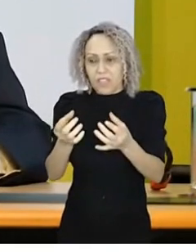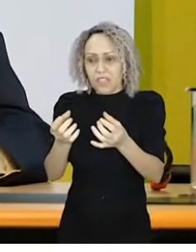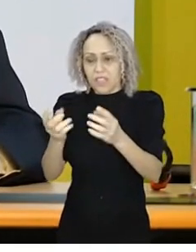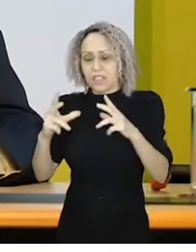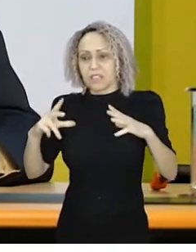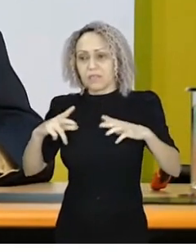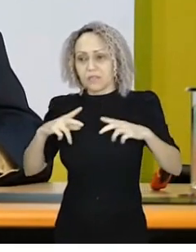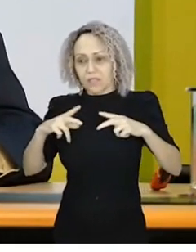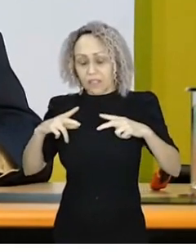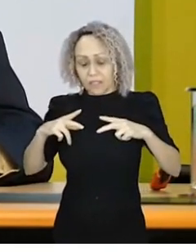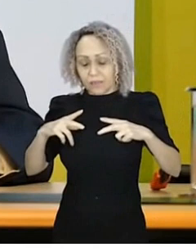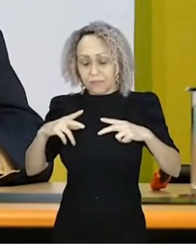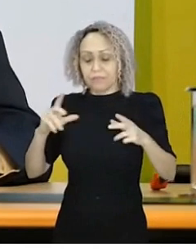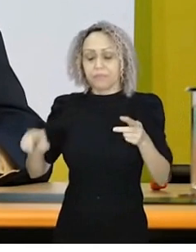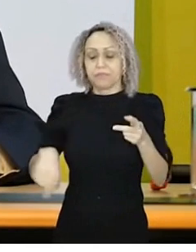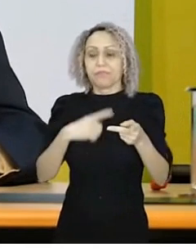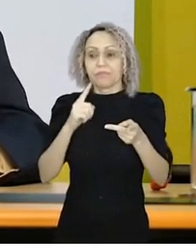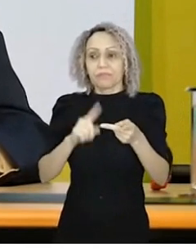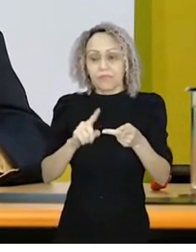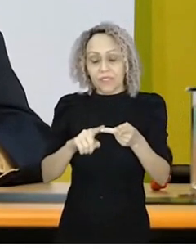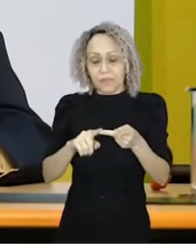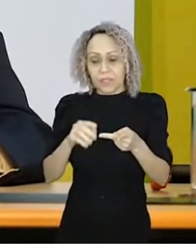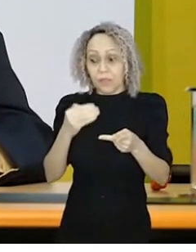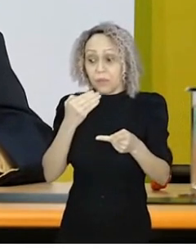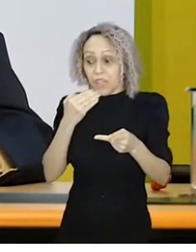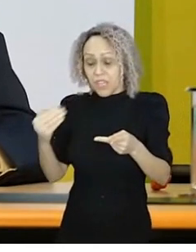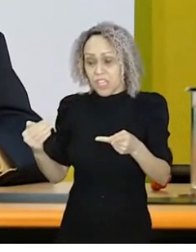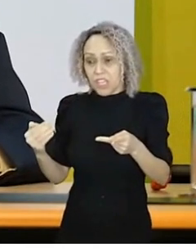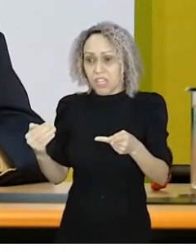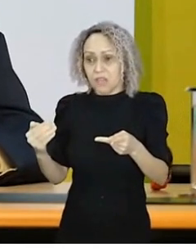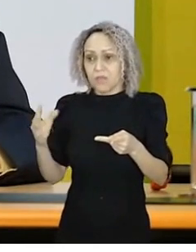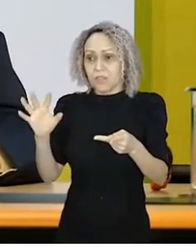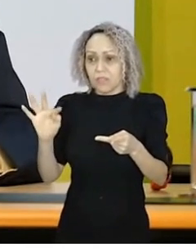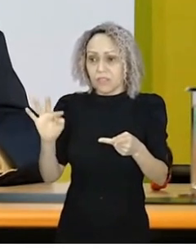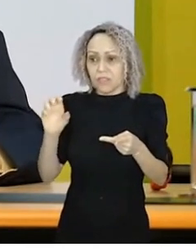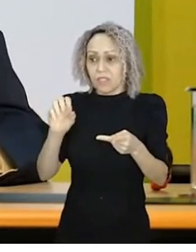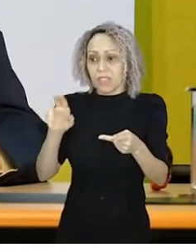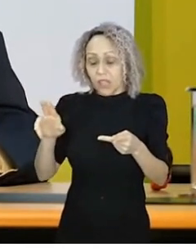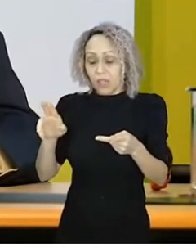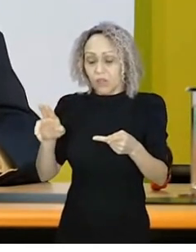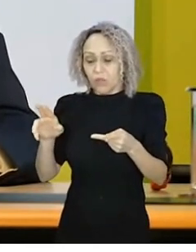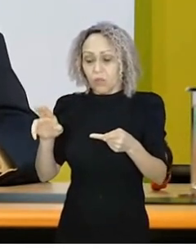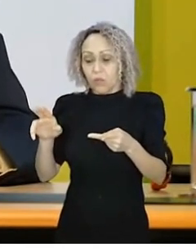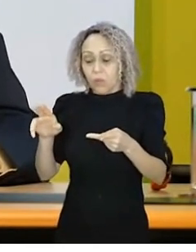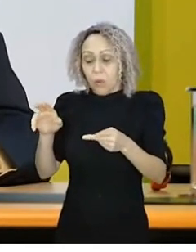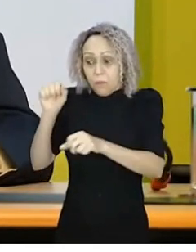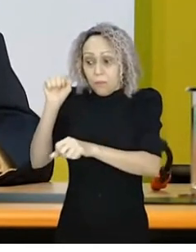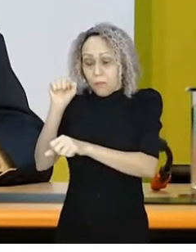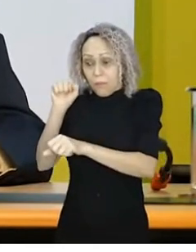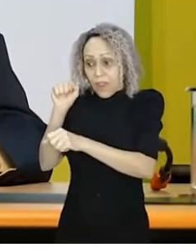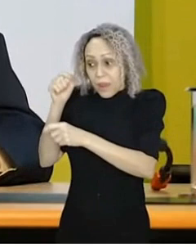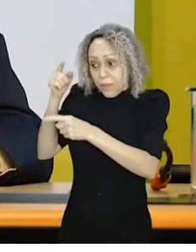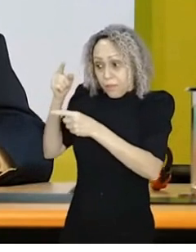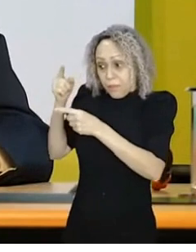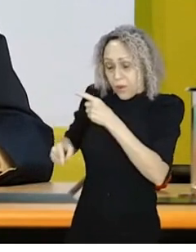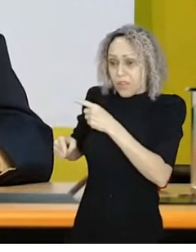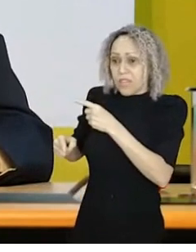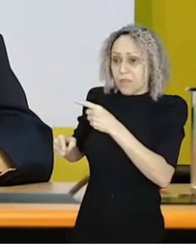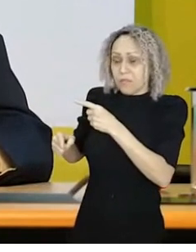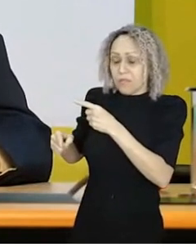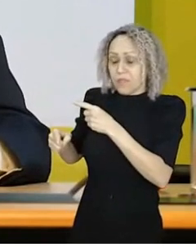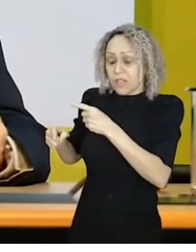CEITEC. Felizmente, ainda dá tempo de recuperar a empresa. Ela deve ser uma empresa mesmo. Como eu falei, a